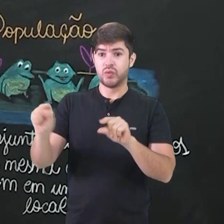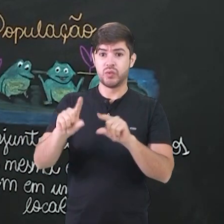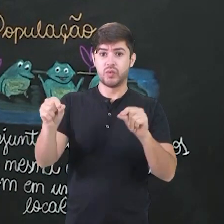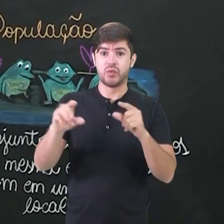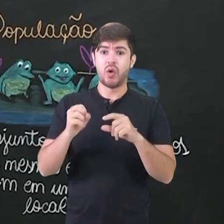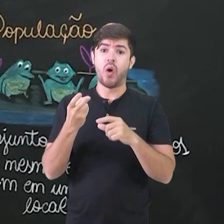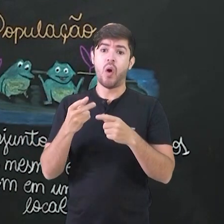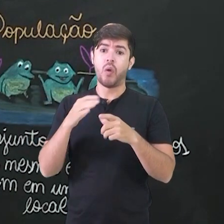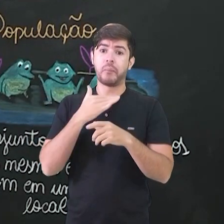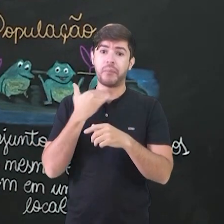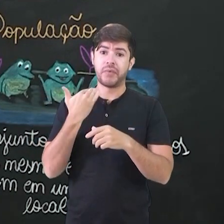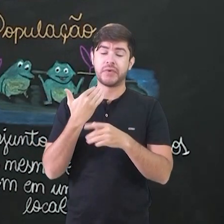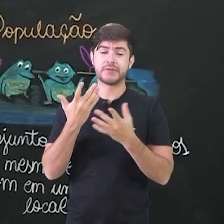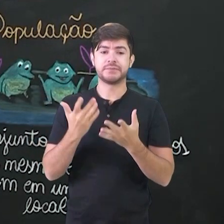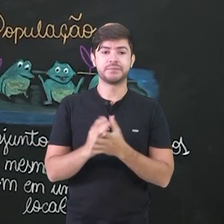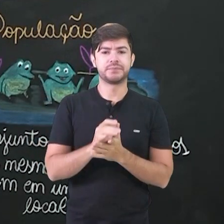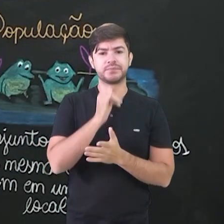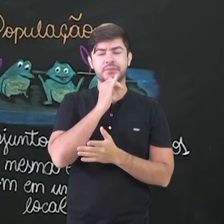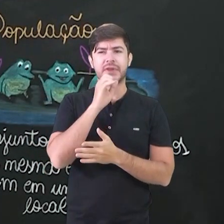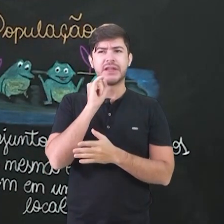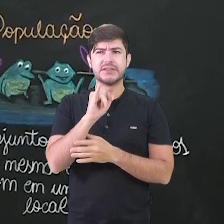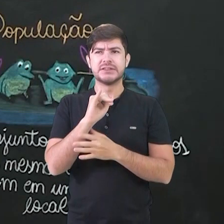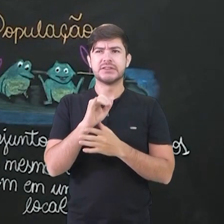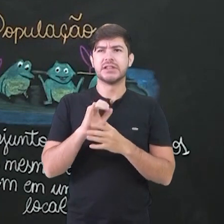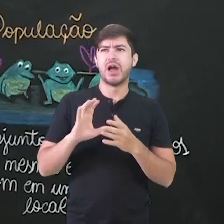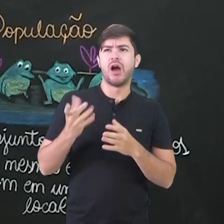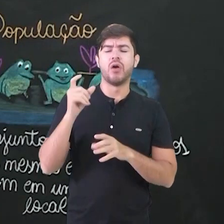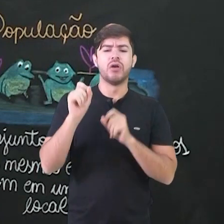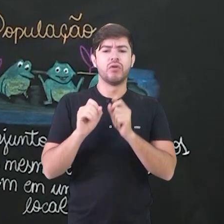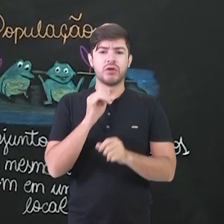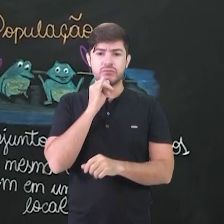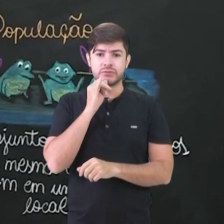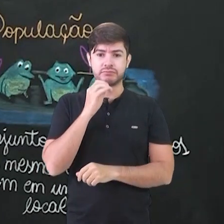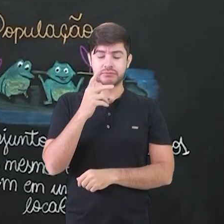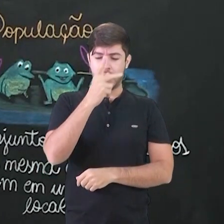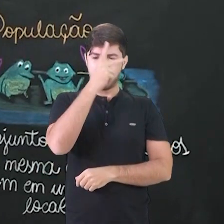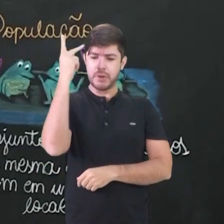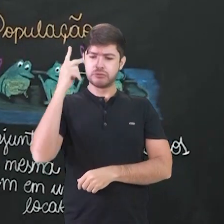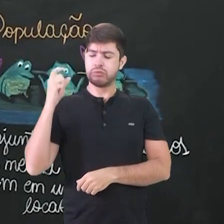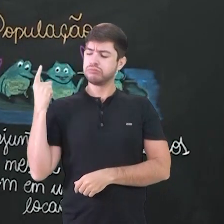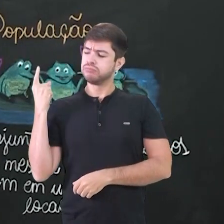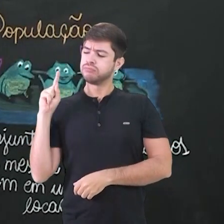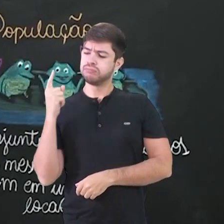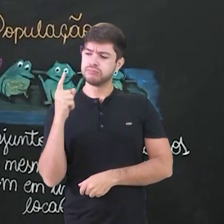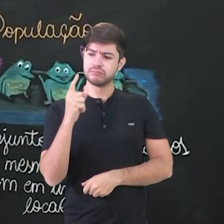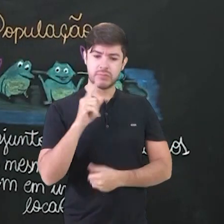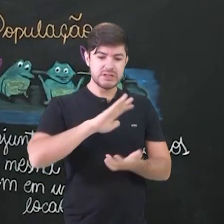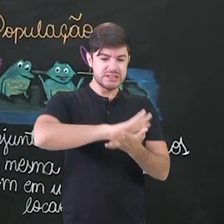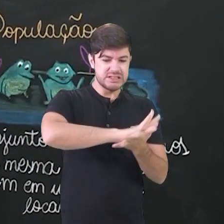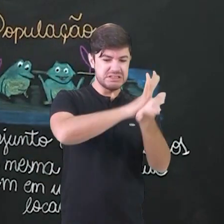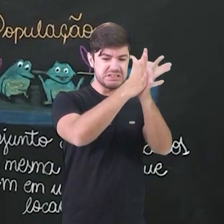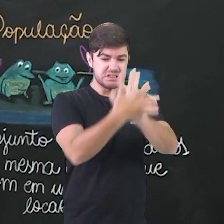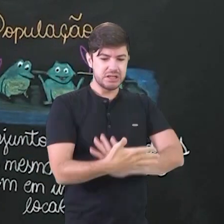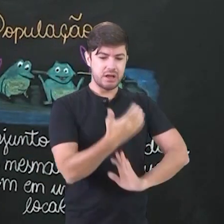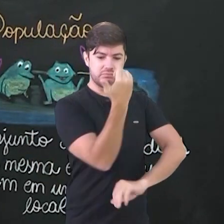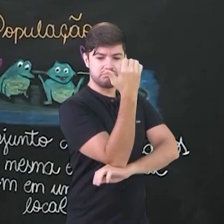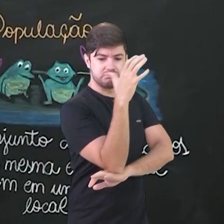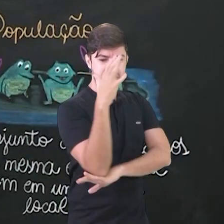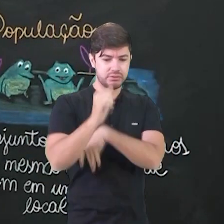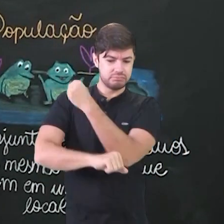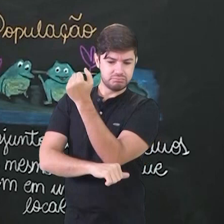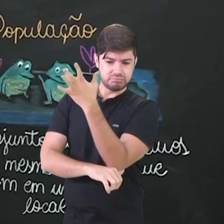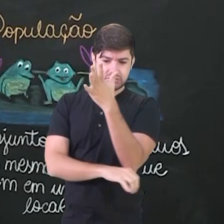ameaçada. E se acontece um fator mais normal ainda? O ser humano chega numa área e quer acabar com tudo para construir ali